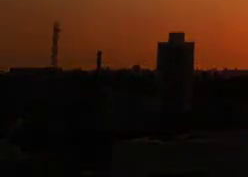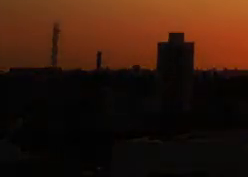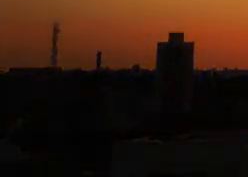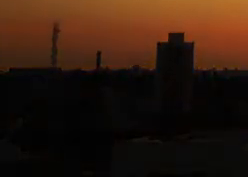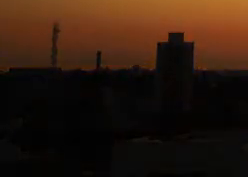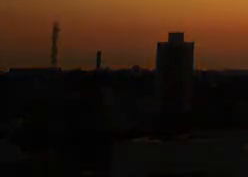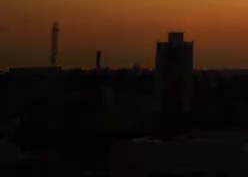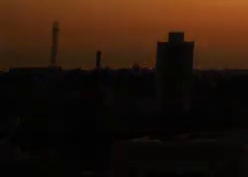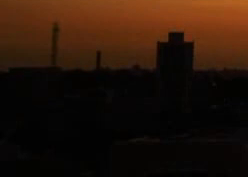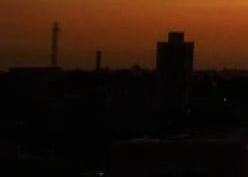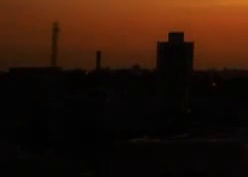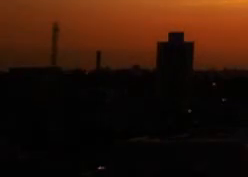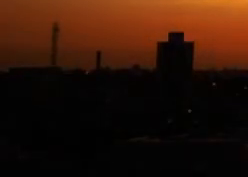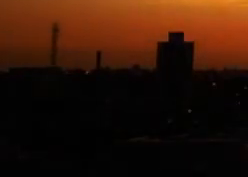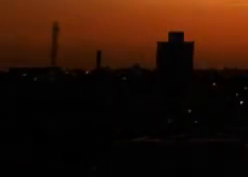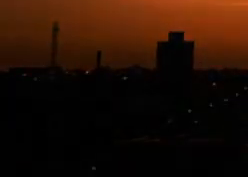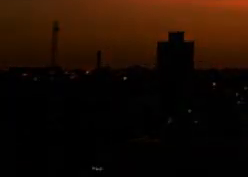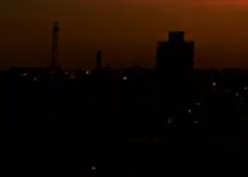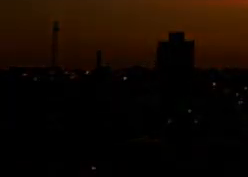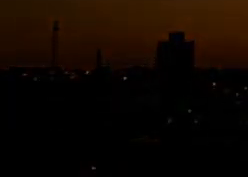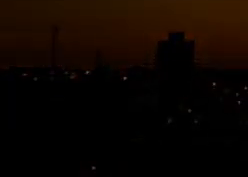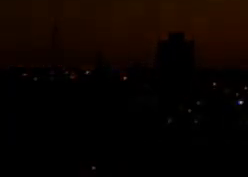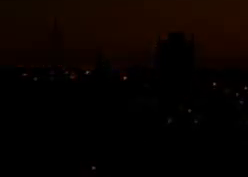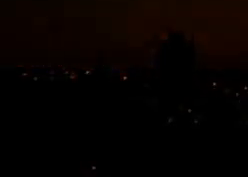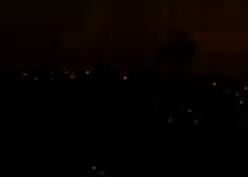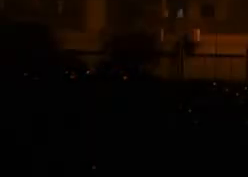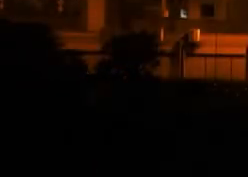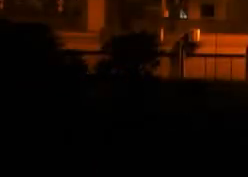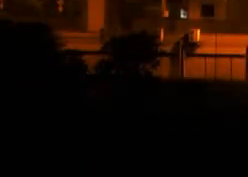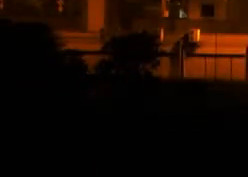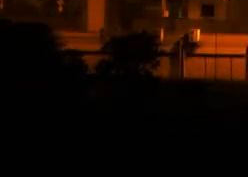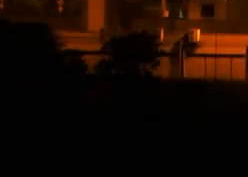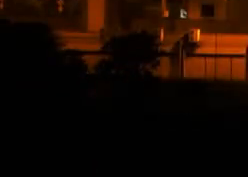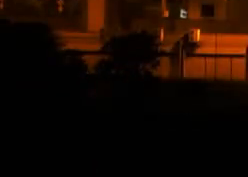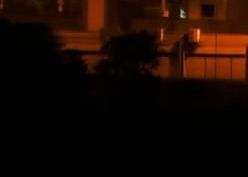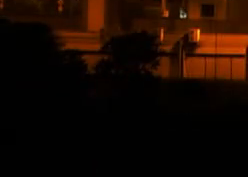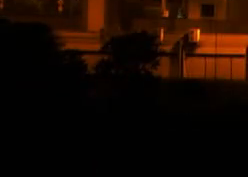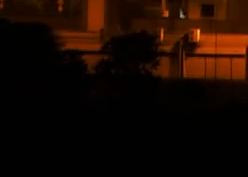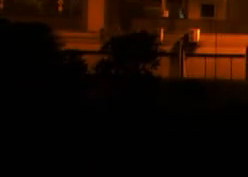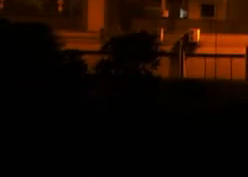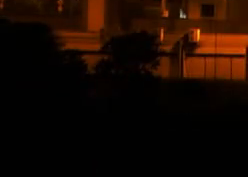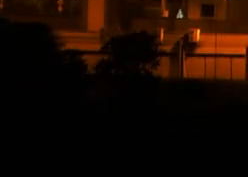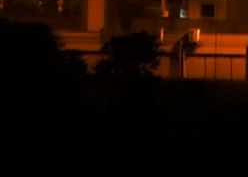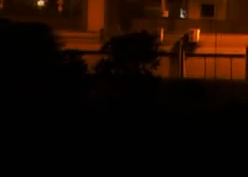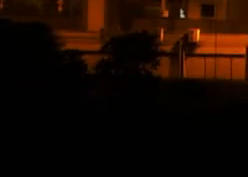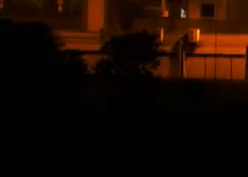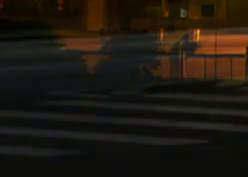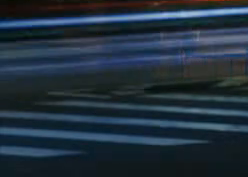Raio vivo, de amor e de esperança, a terra desce. Se